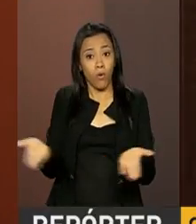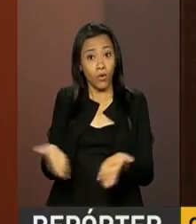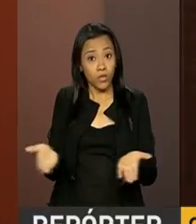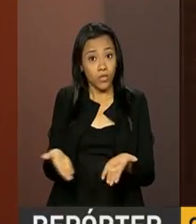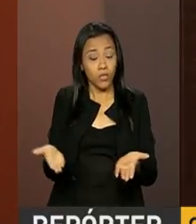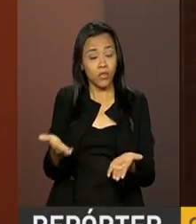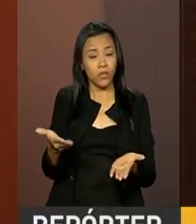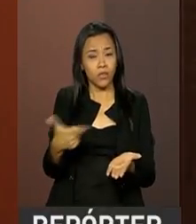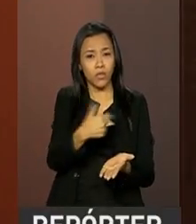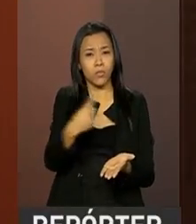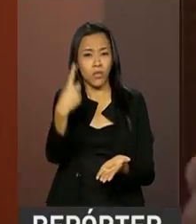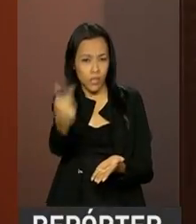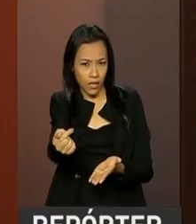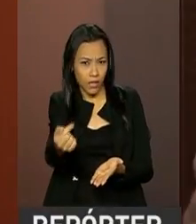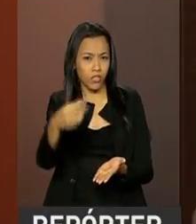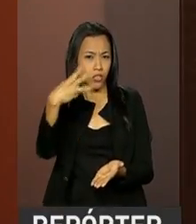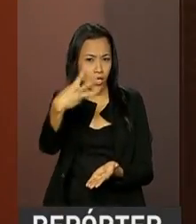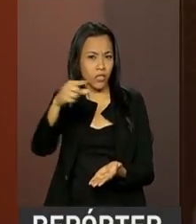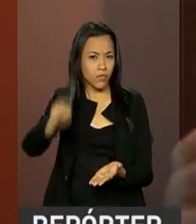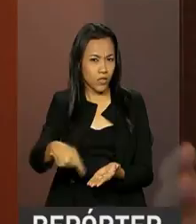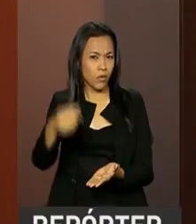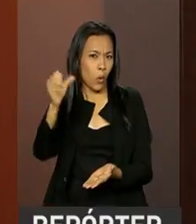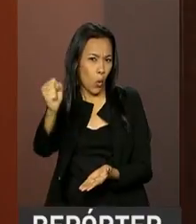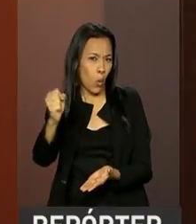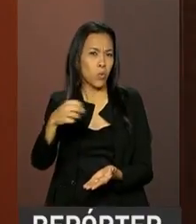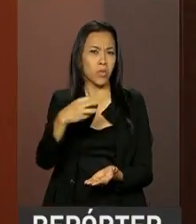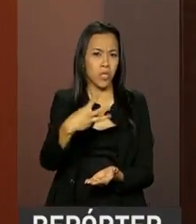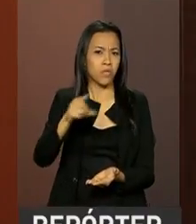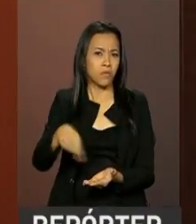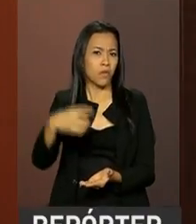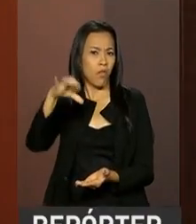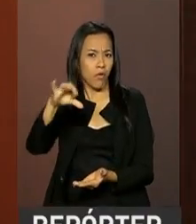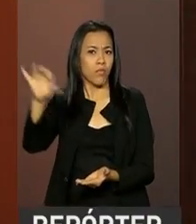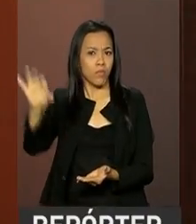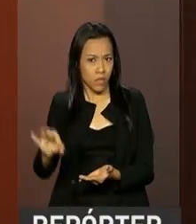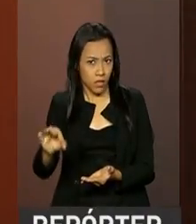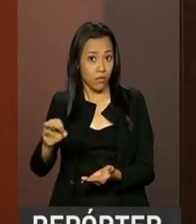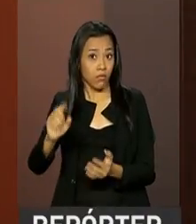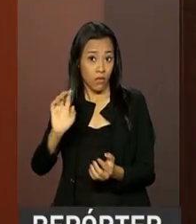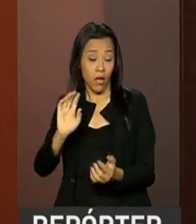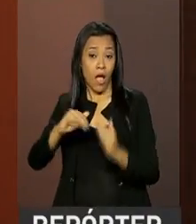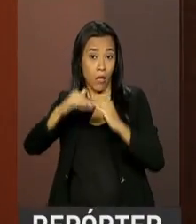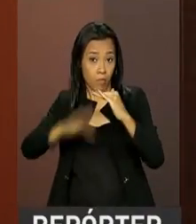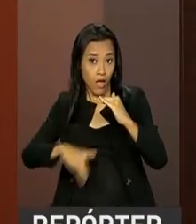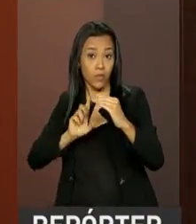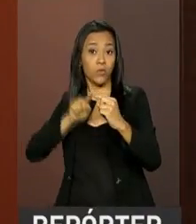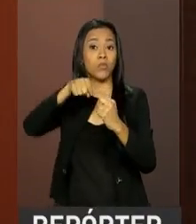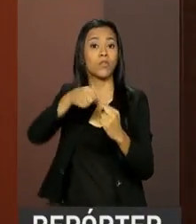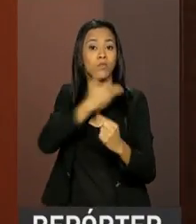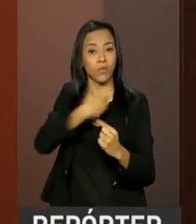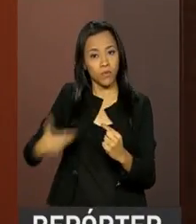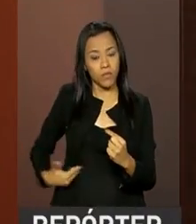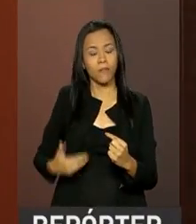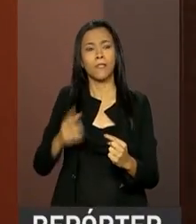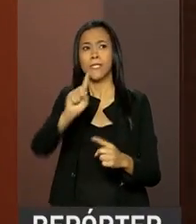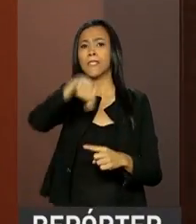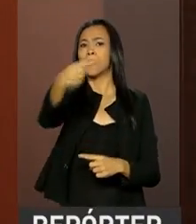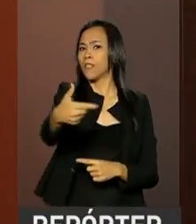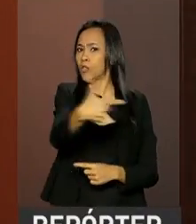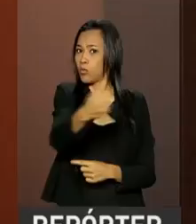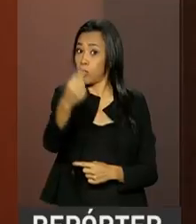2017 em 3,8 para 3,9 por cento abaixo da meta e para 2018